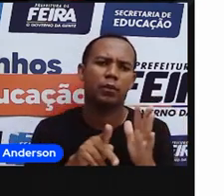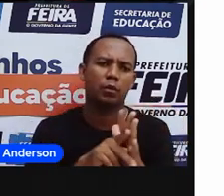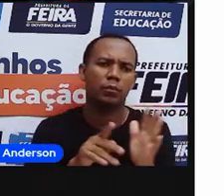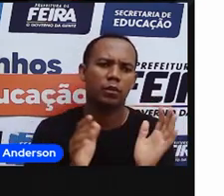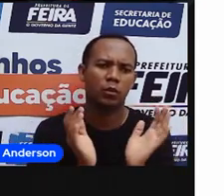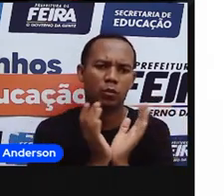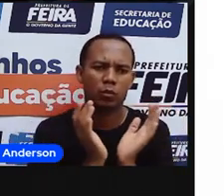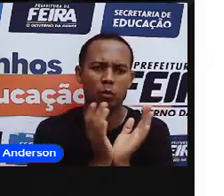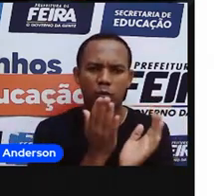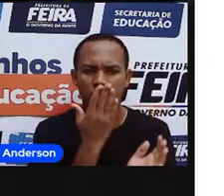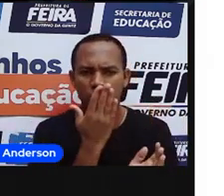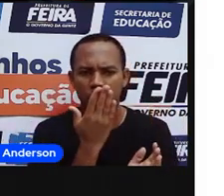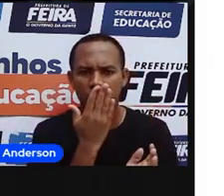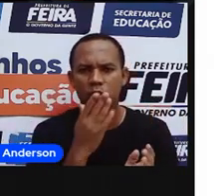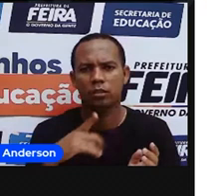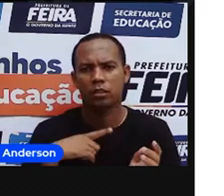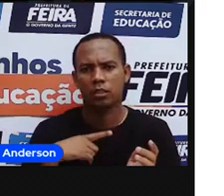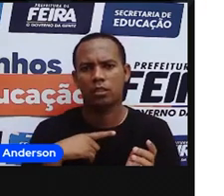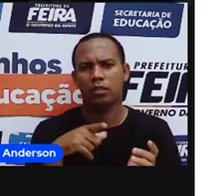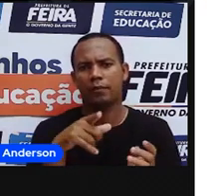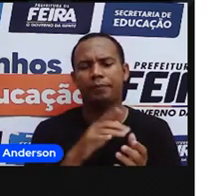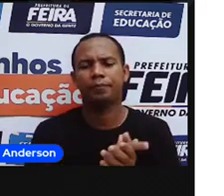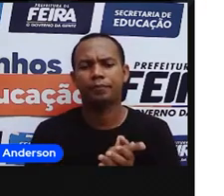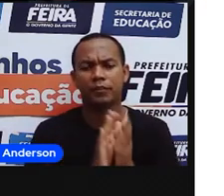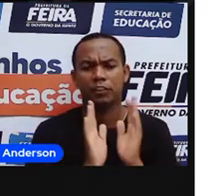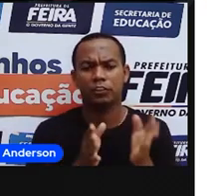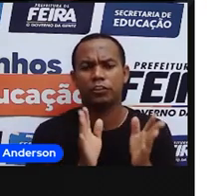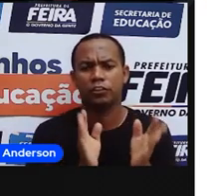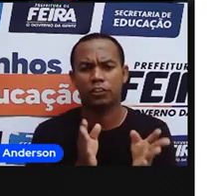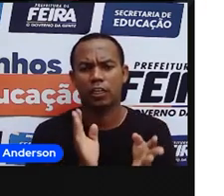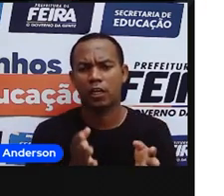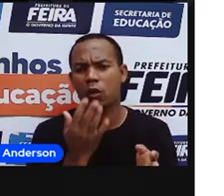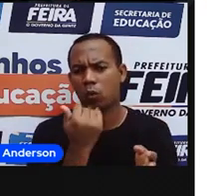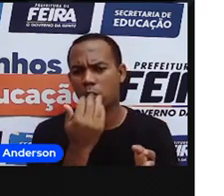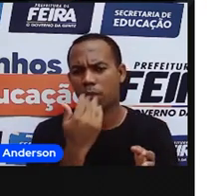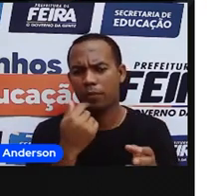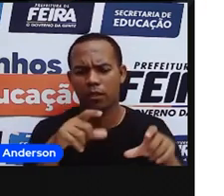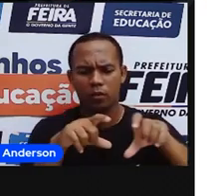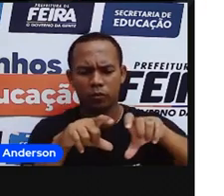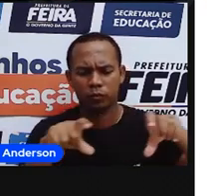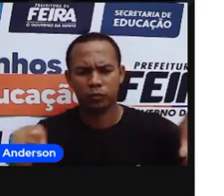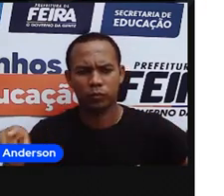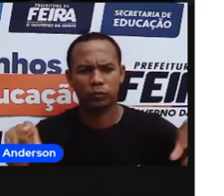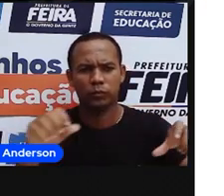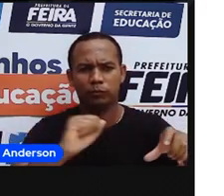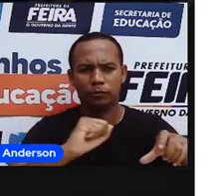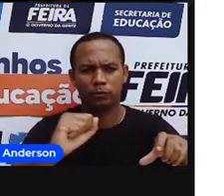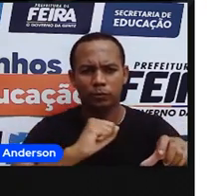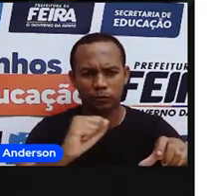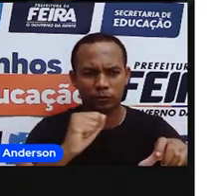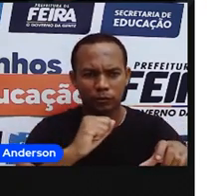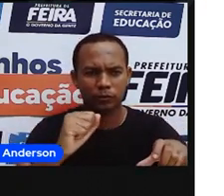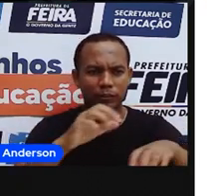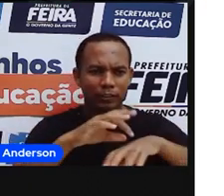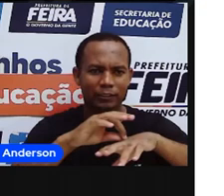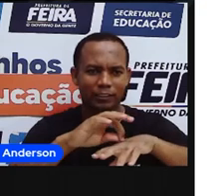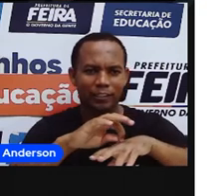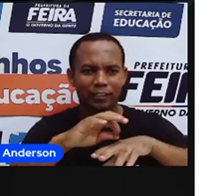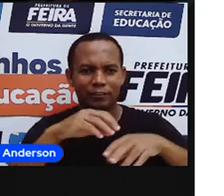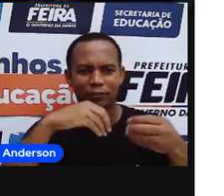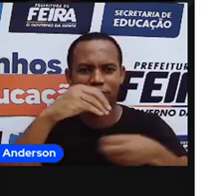eu que você, a maioria de vocês aí já tenham comido o quê? Aipim com carne de sol, carne de sertão, aipim com